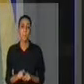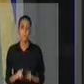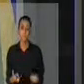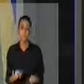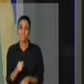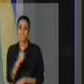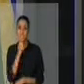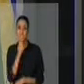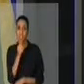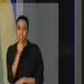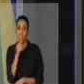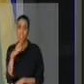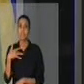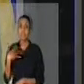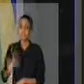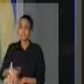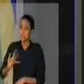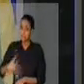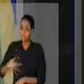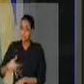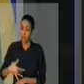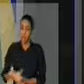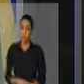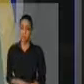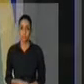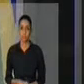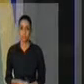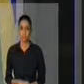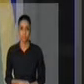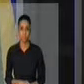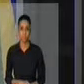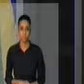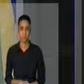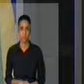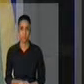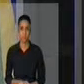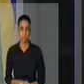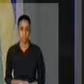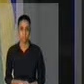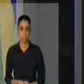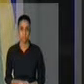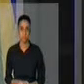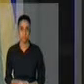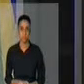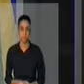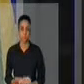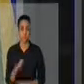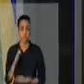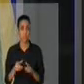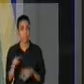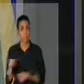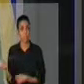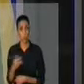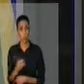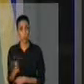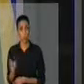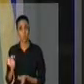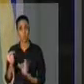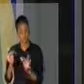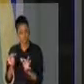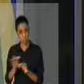atrelados a custos astronômicos. Muitas vezes, o acesso a esses novos tratamentos é feito